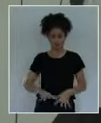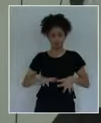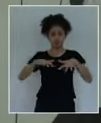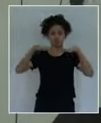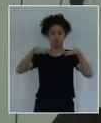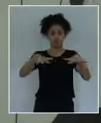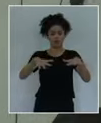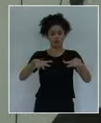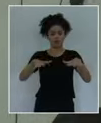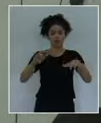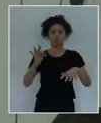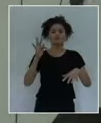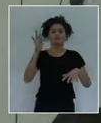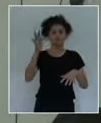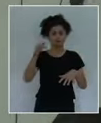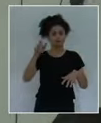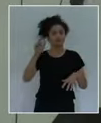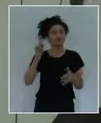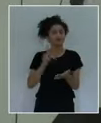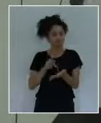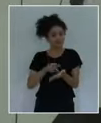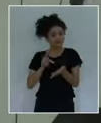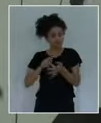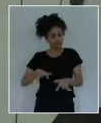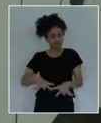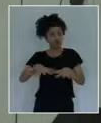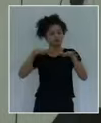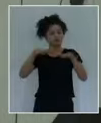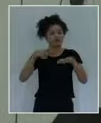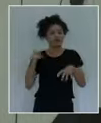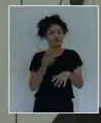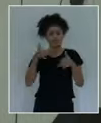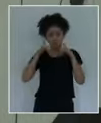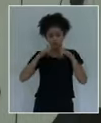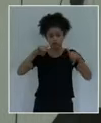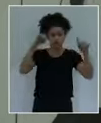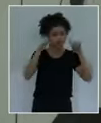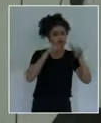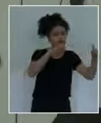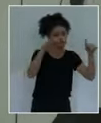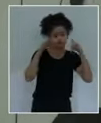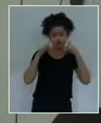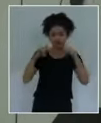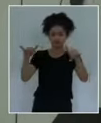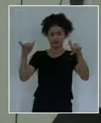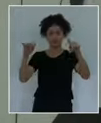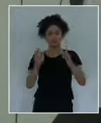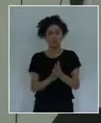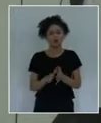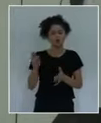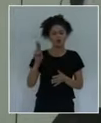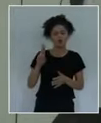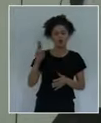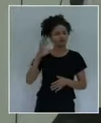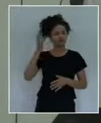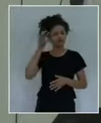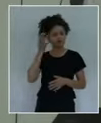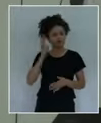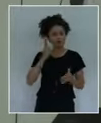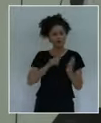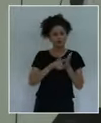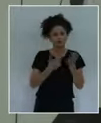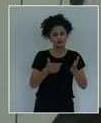são realizados pelas redes sociais da prefeitura e pela imprensa local, que são as imprensas da nossa cidade, as rádios, os jornais,